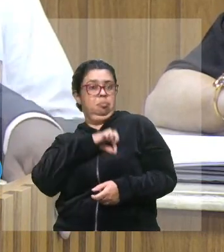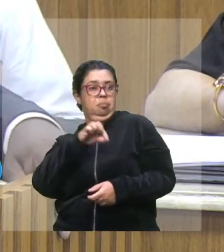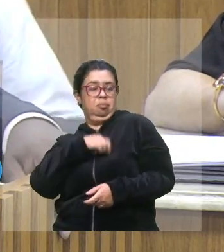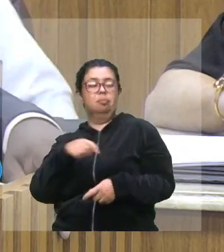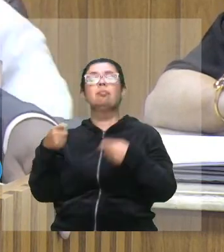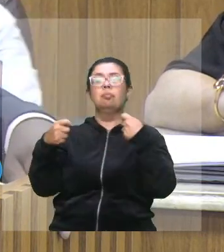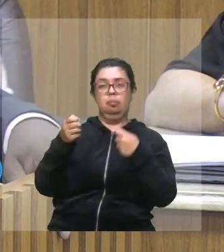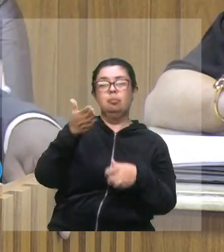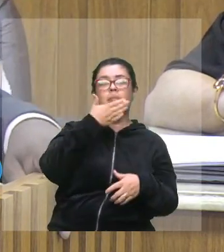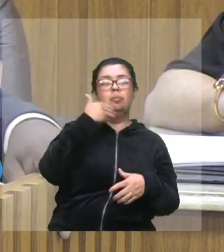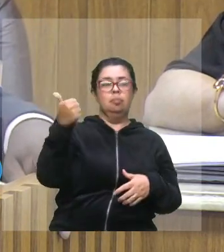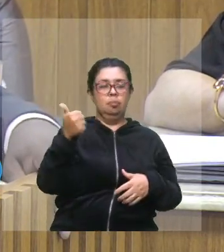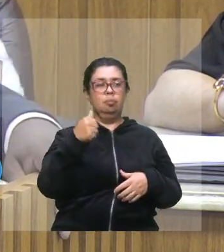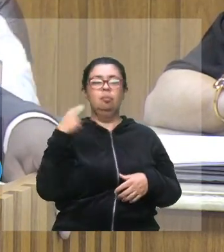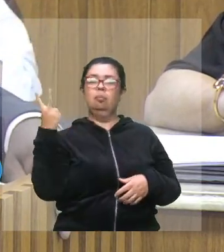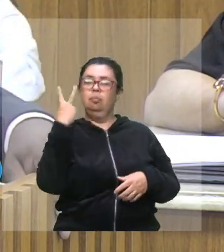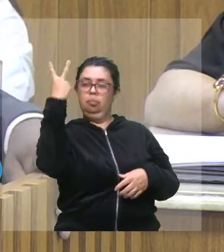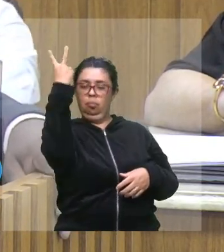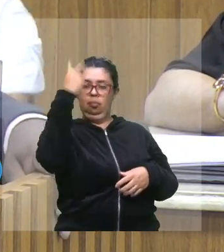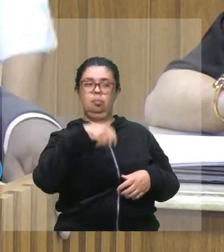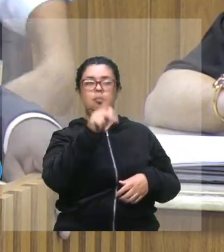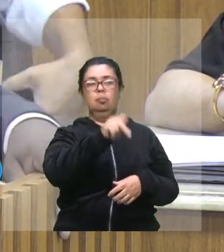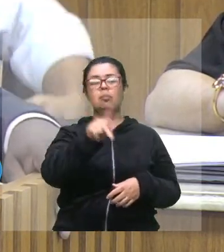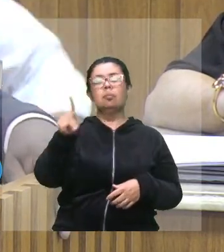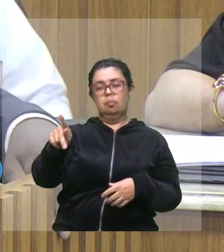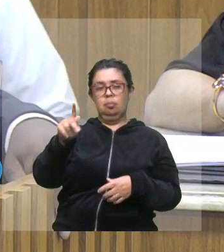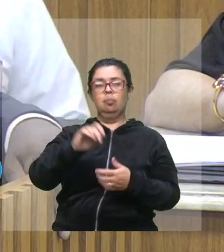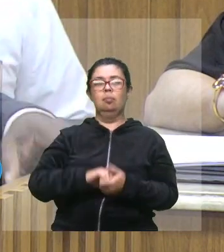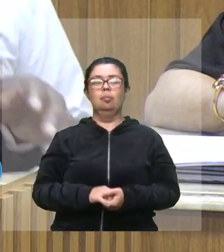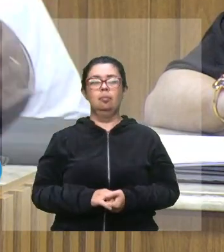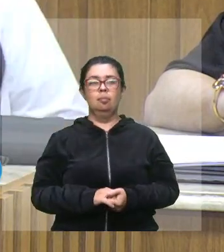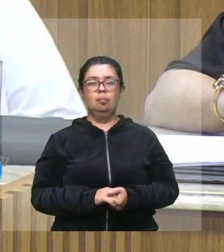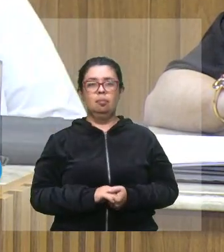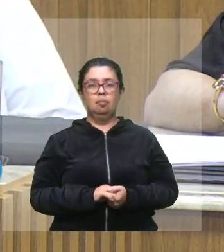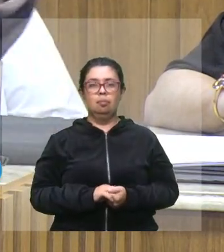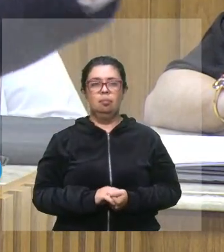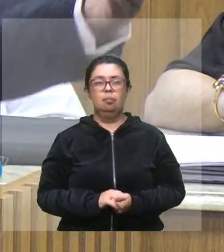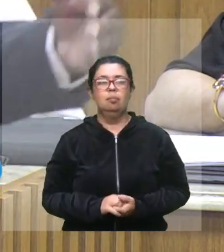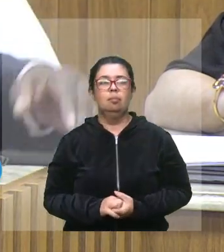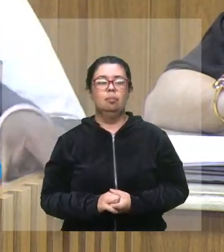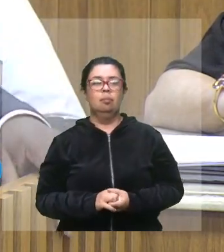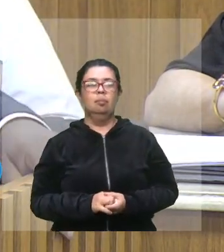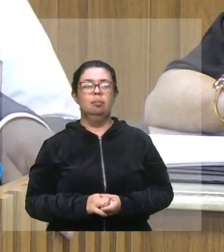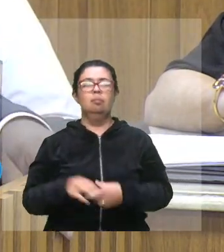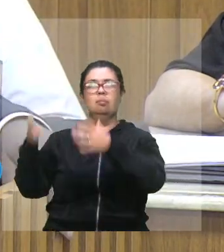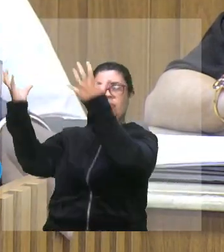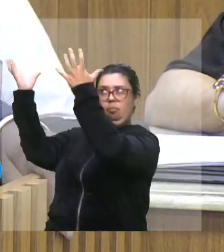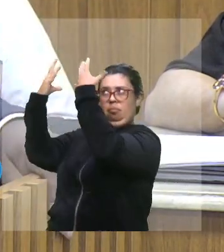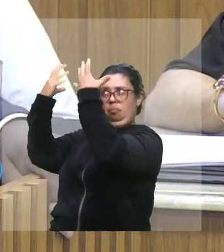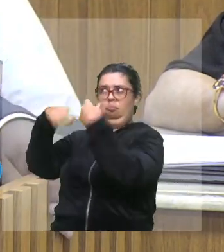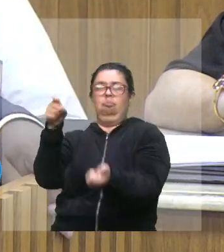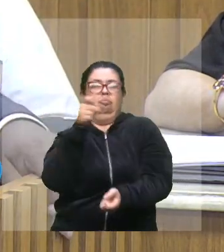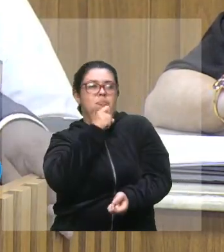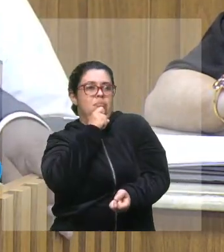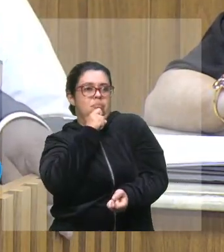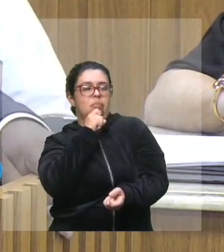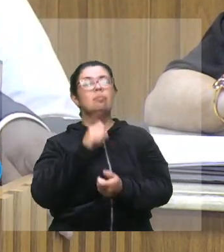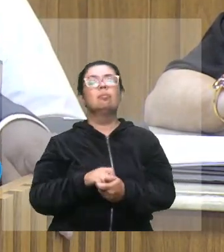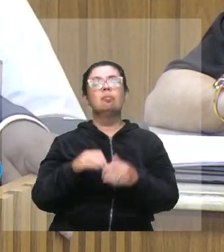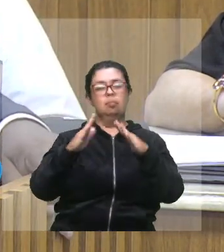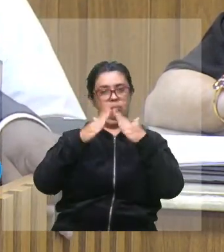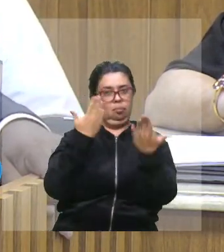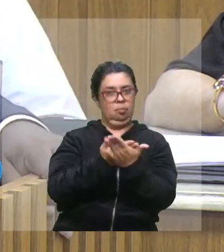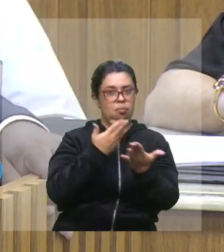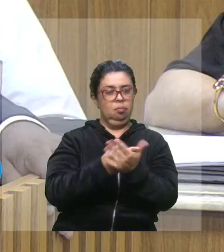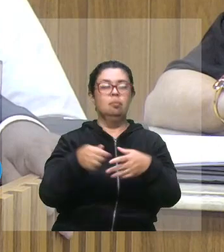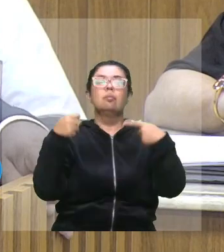Precisa melhorar. Valorização dos professores. Tem que melhorar os ar-condicionado nas salas de aula, está realmente precisando, mas